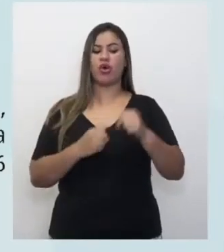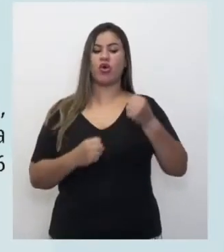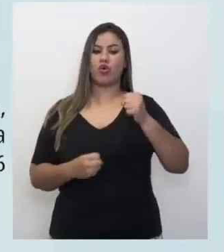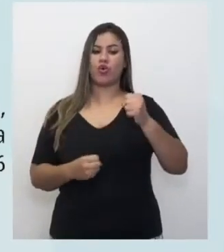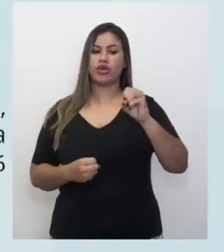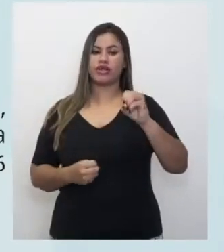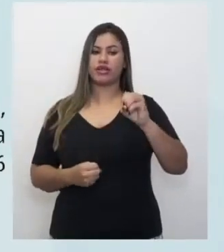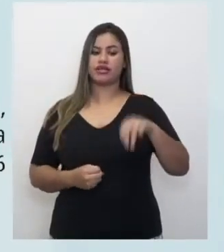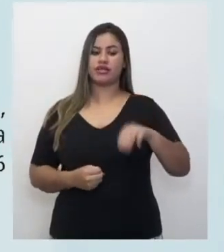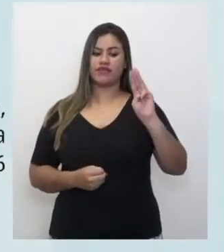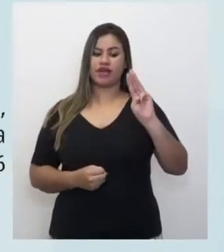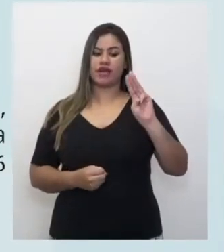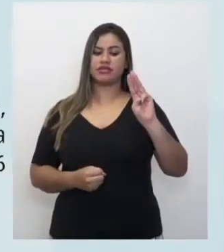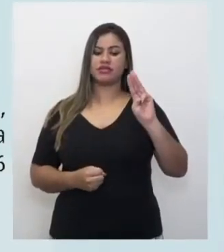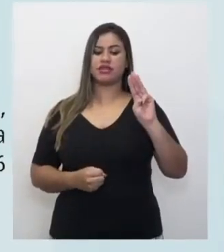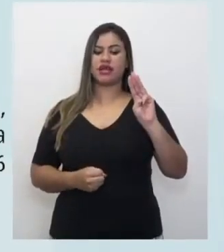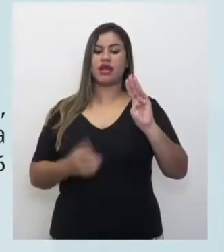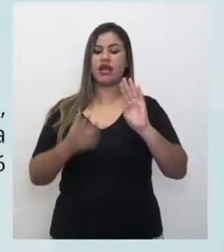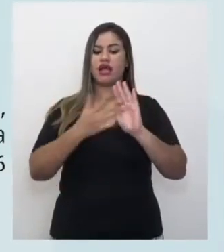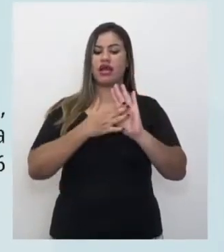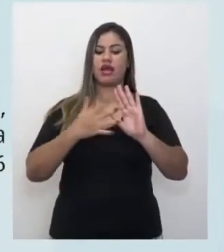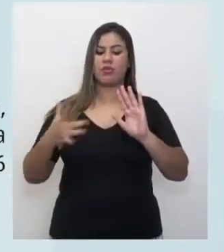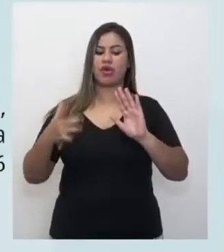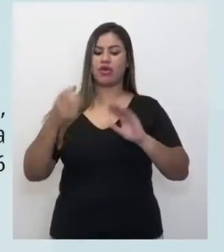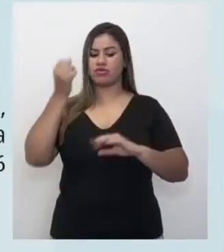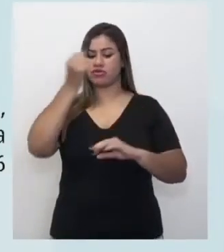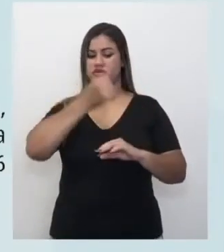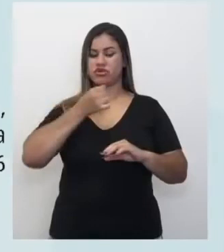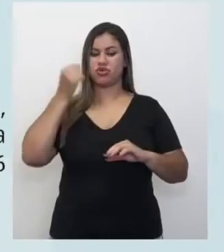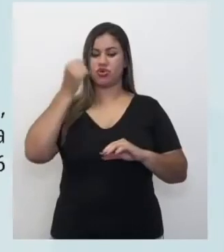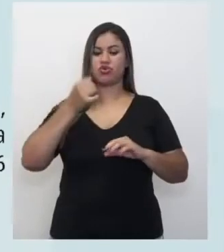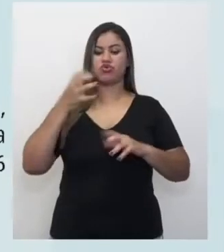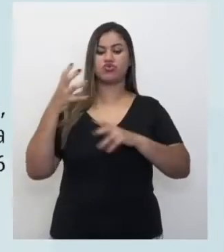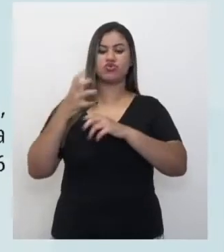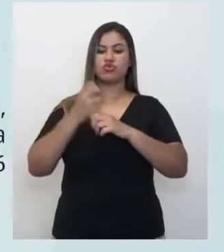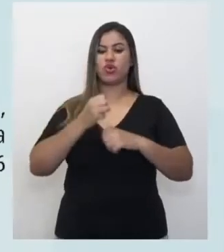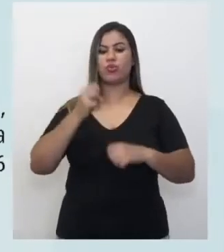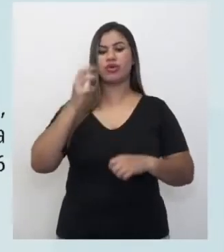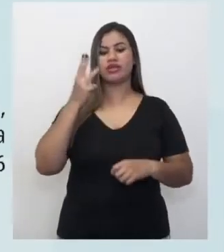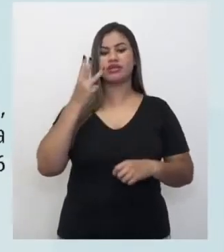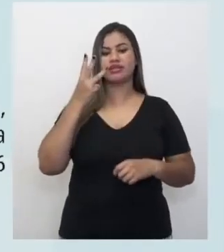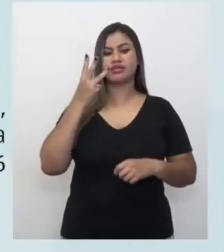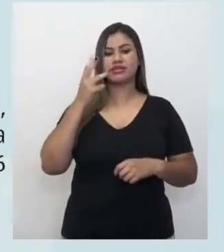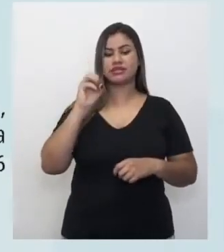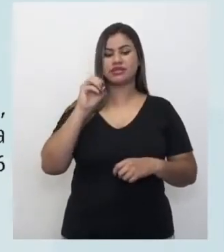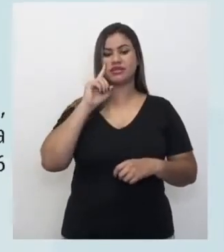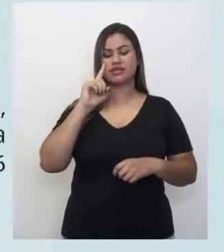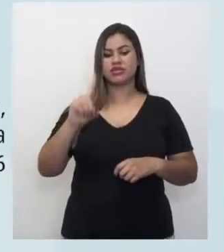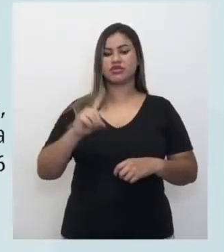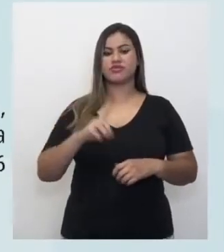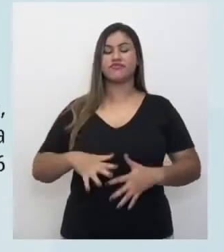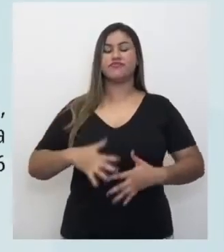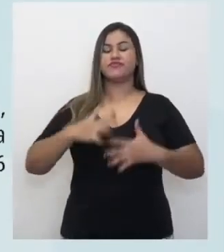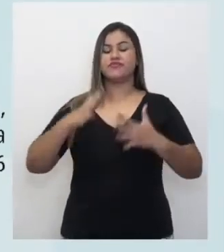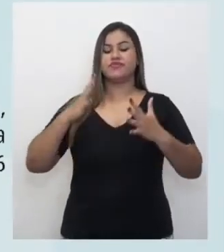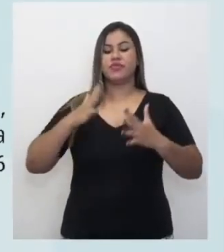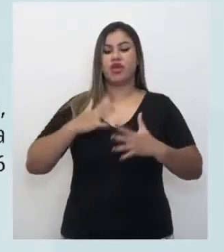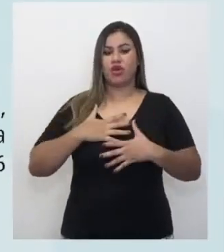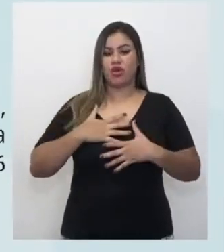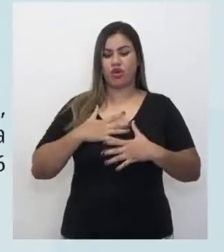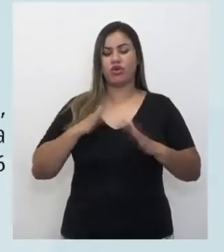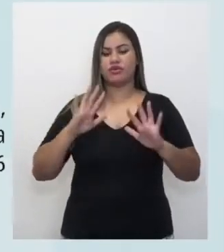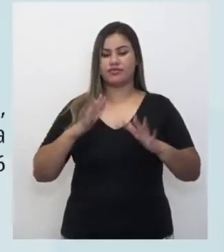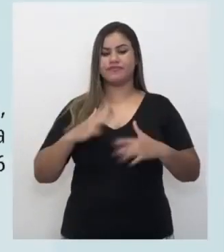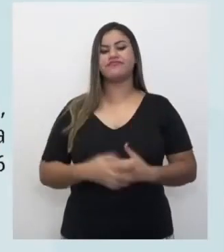80 watts, ligadas por um período de 6 horas durante 30 dias. Então, vamos respirar e reconhecer cada